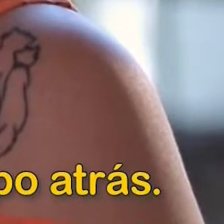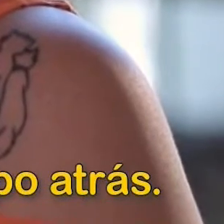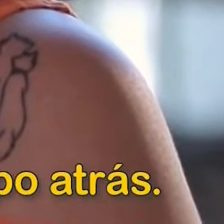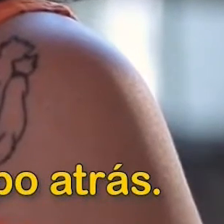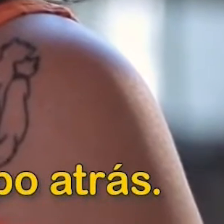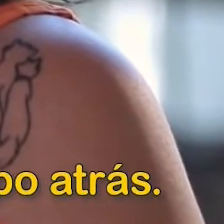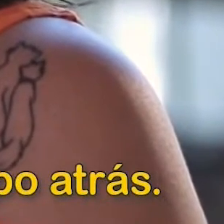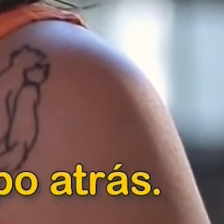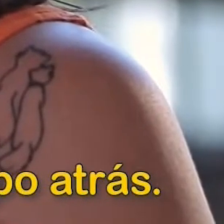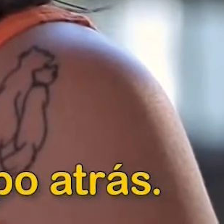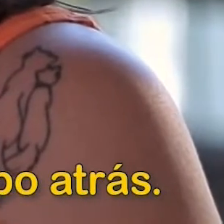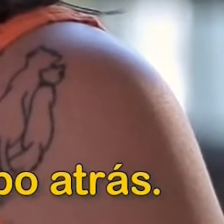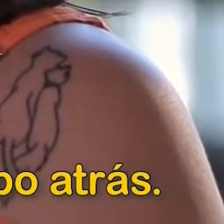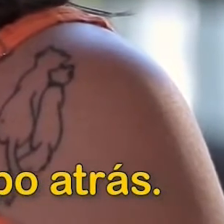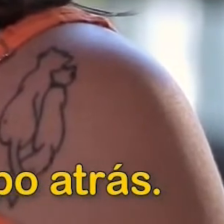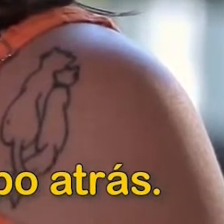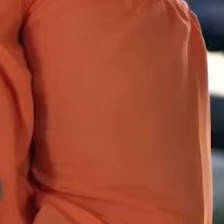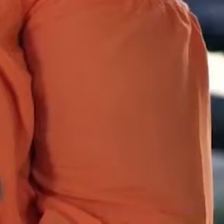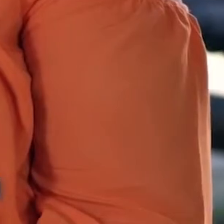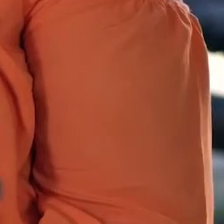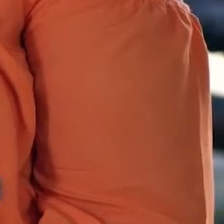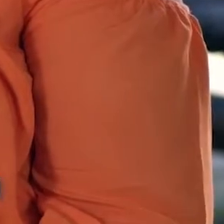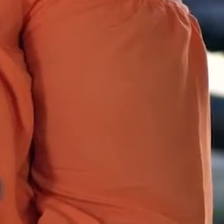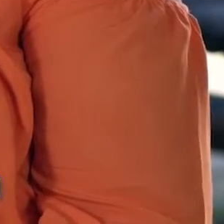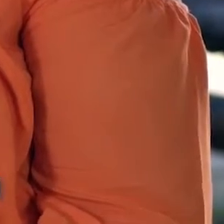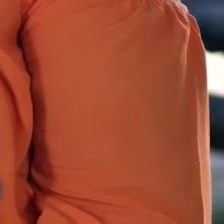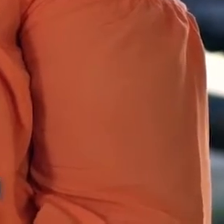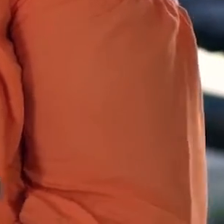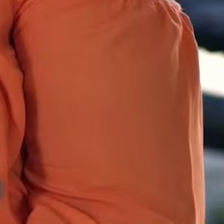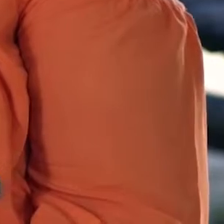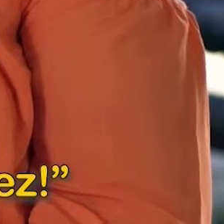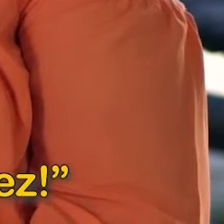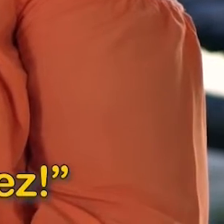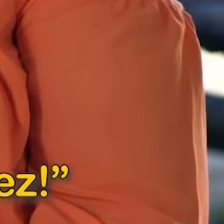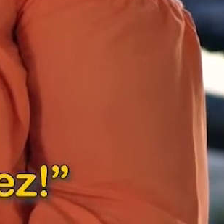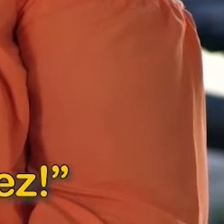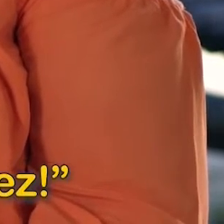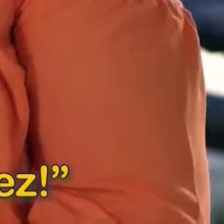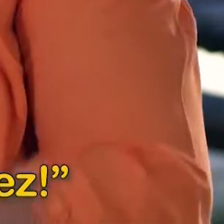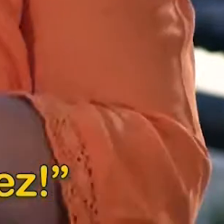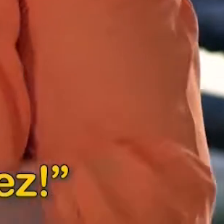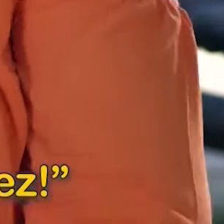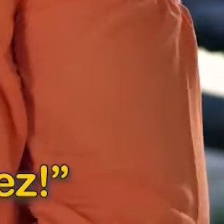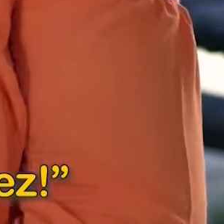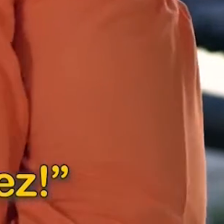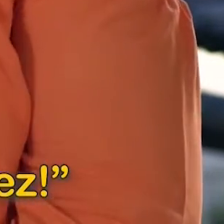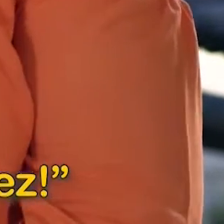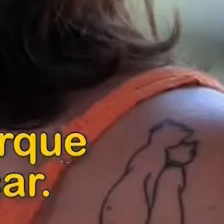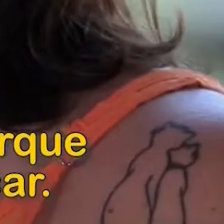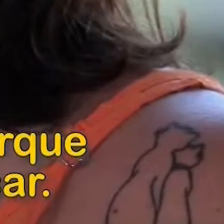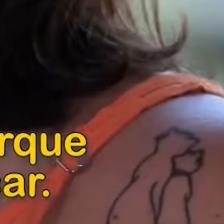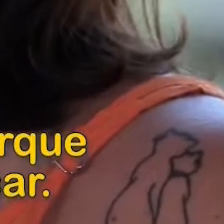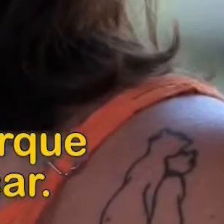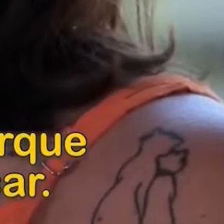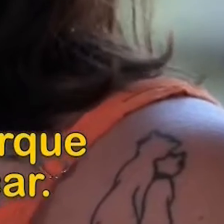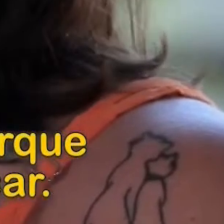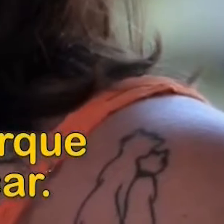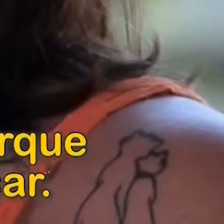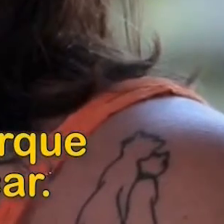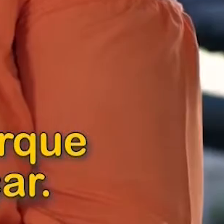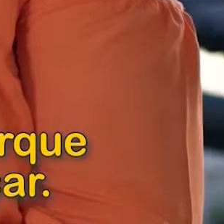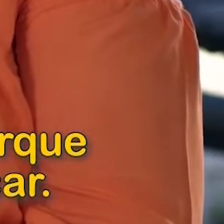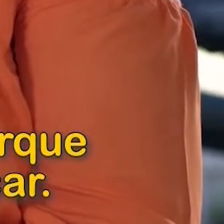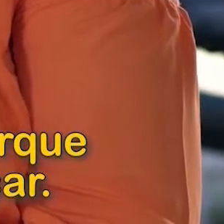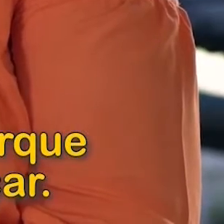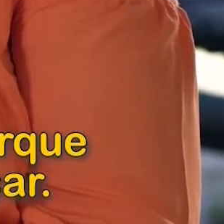Família Colhedora surgiu na minha vida muito tempo atrás. Eu liguei a TV e apareceu outra reportagem do Família Colhedora. Eu falei, agora é minha vez. Bom, agora eu tenho que falar com a